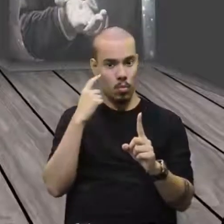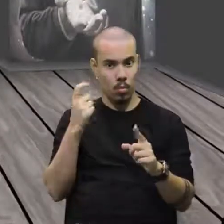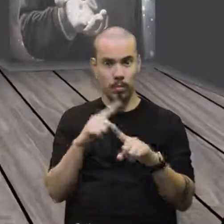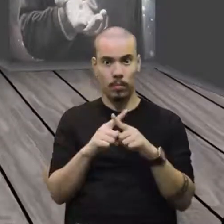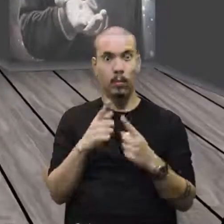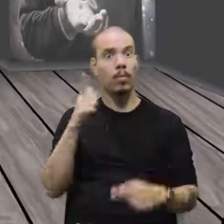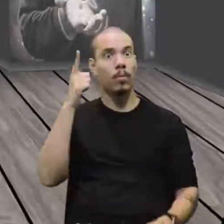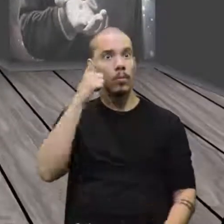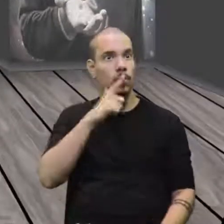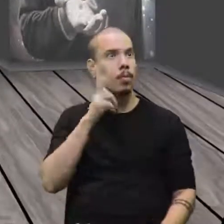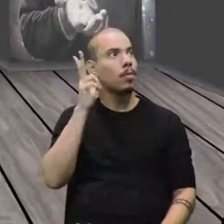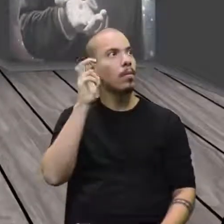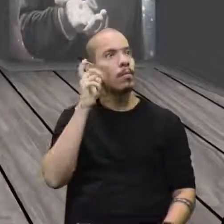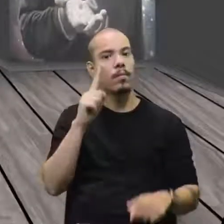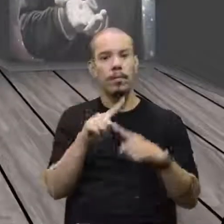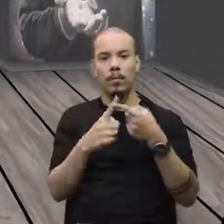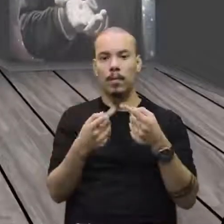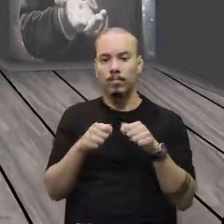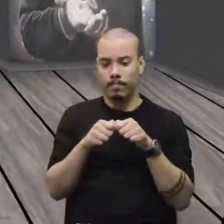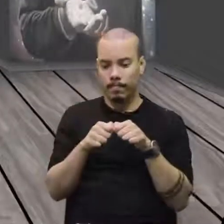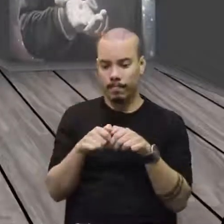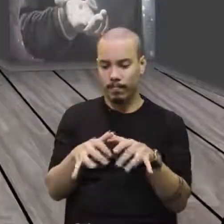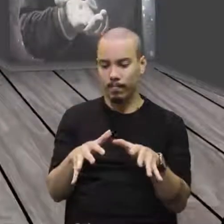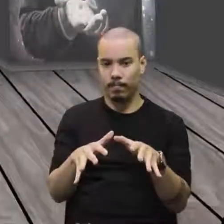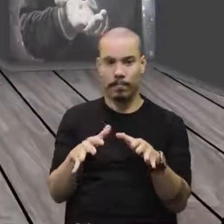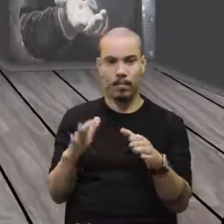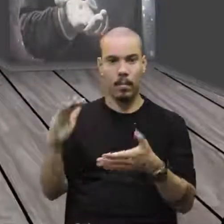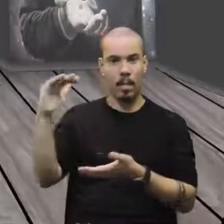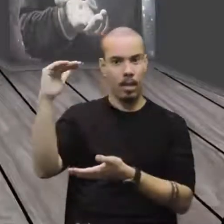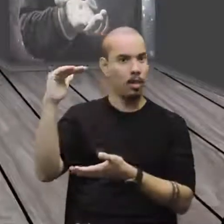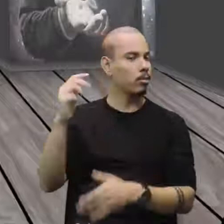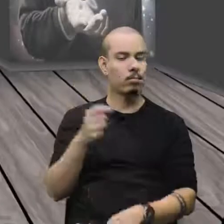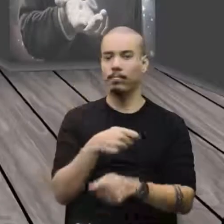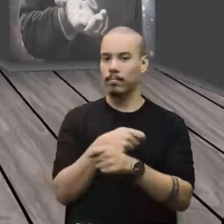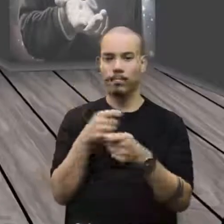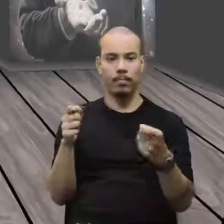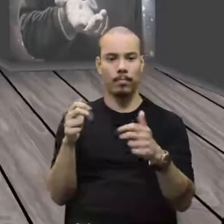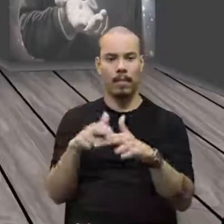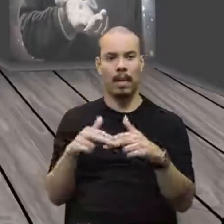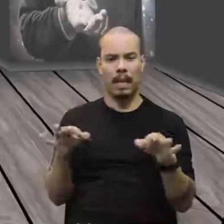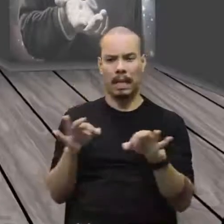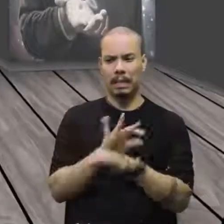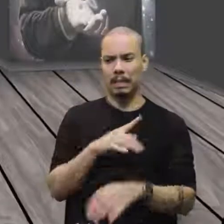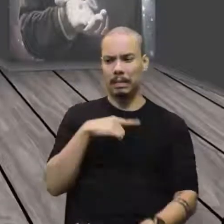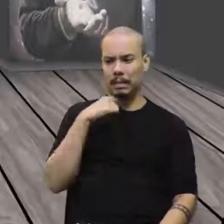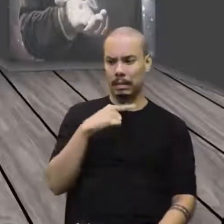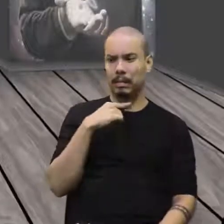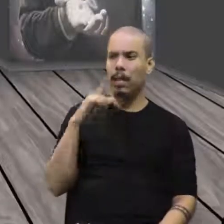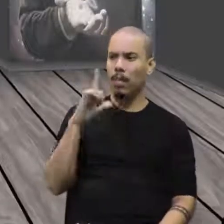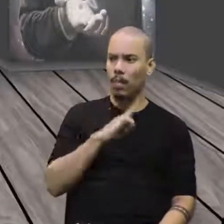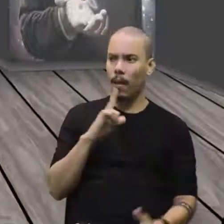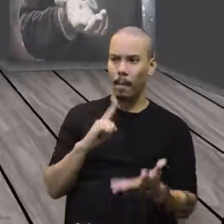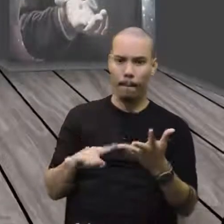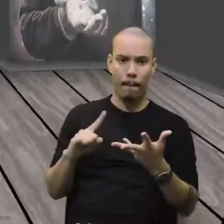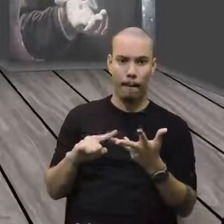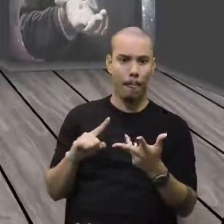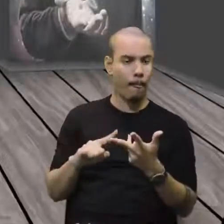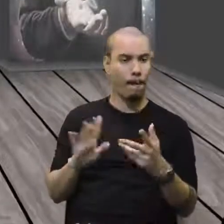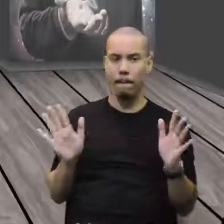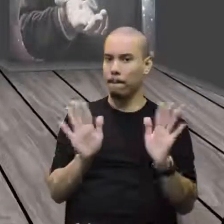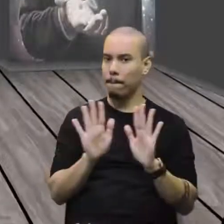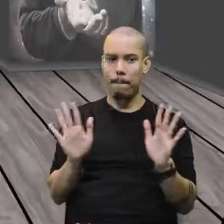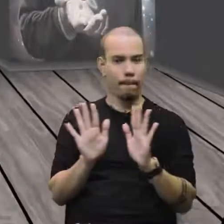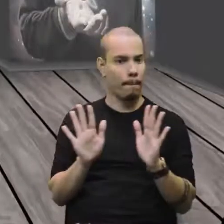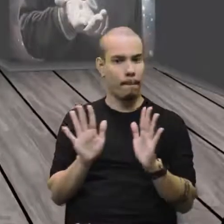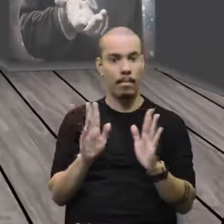conseguir escutar, só que ele não vai conseguir transmitir para a caixa de som. Então, aí acaba, mas tem os captadores de corda de nylon. Não é da corda